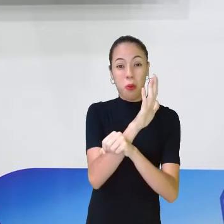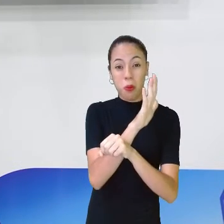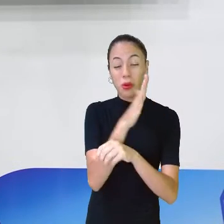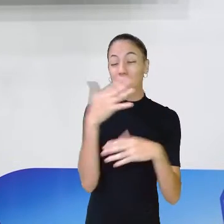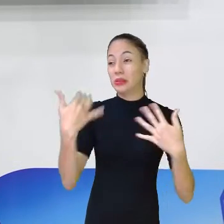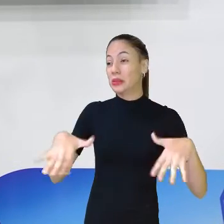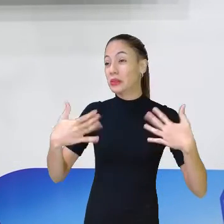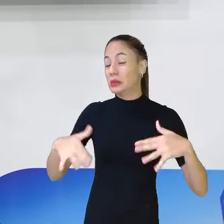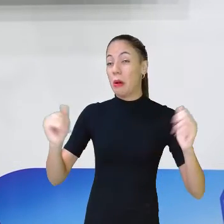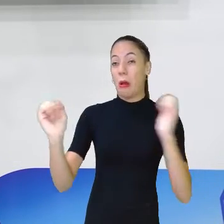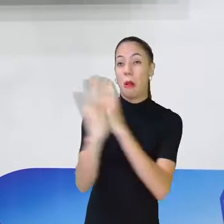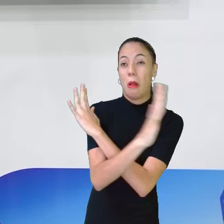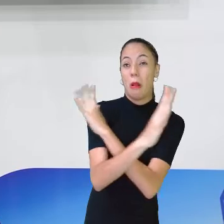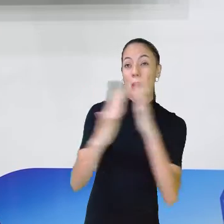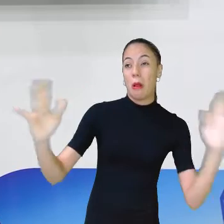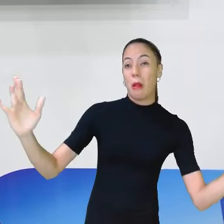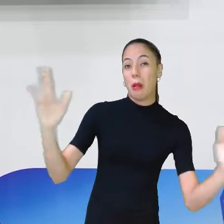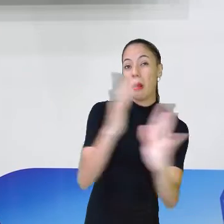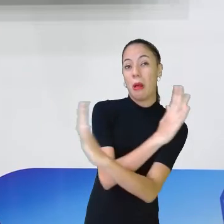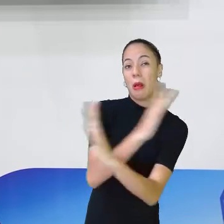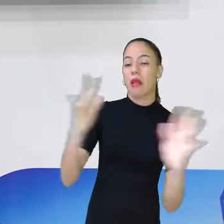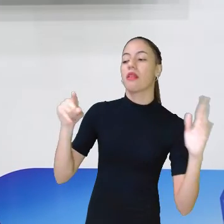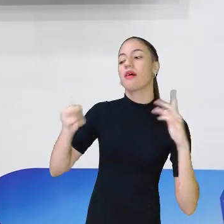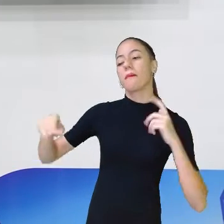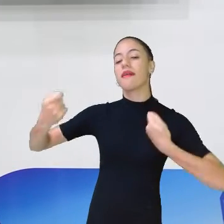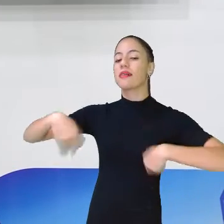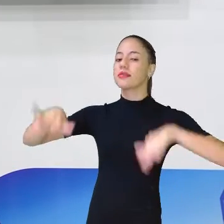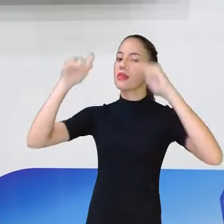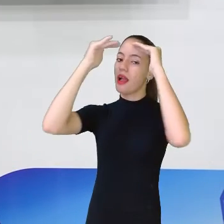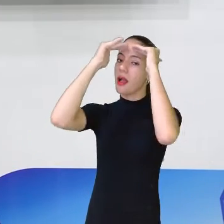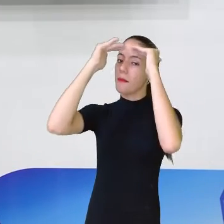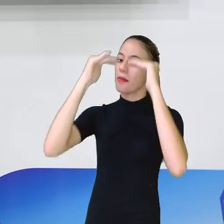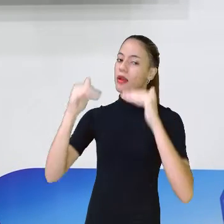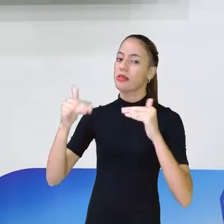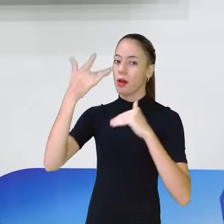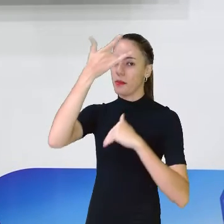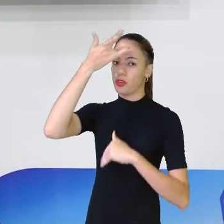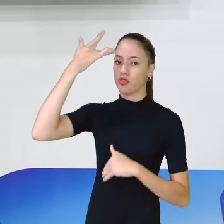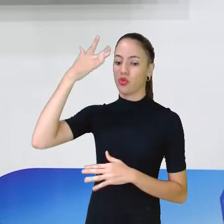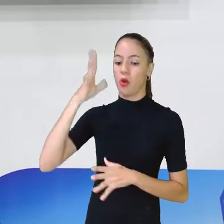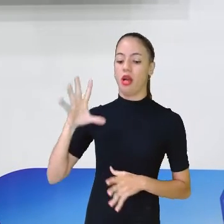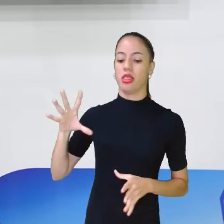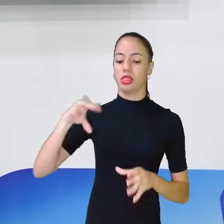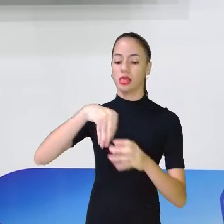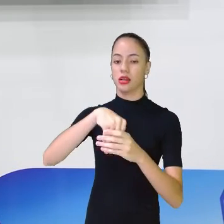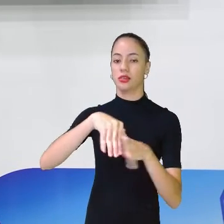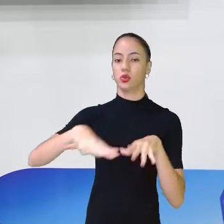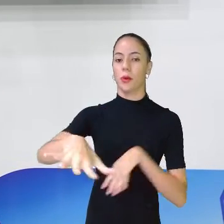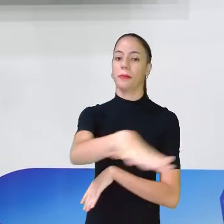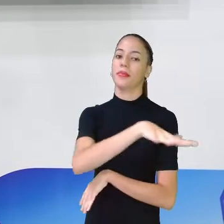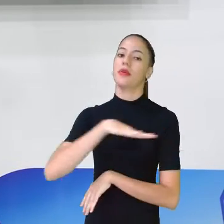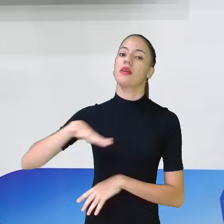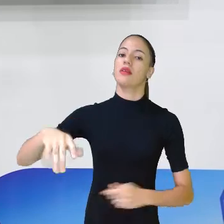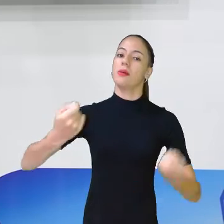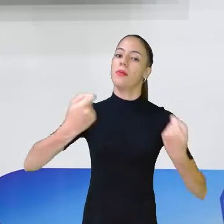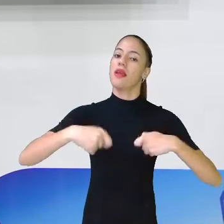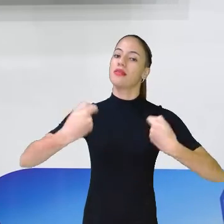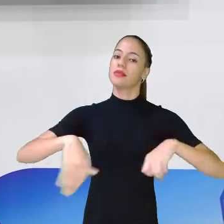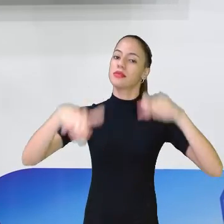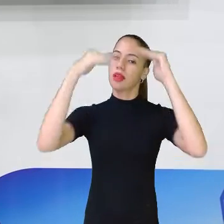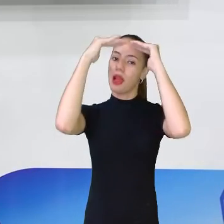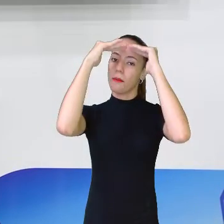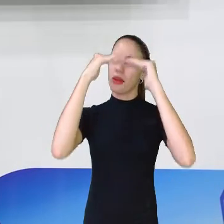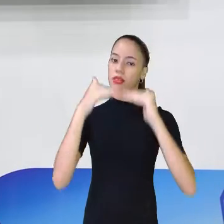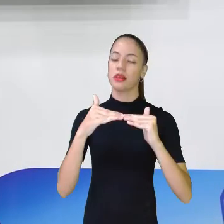pessoas circulando. Então você tem que respeitar as pessoas que estão vivendo ali naquele mesmo ambiente que